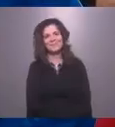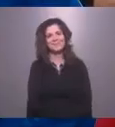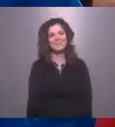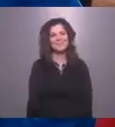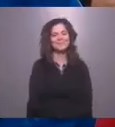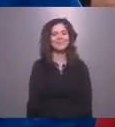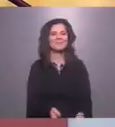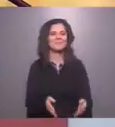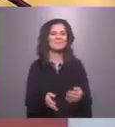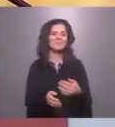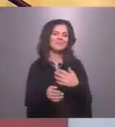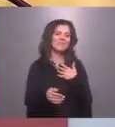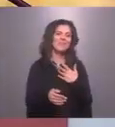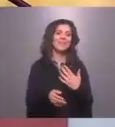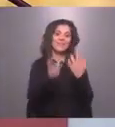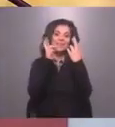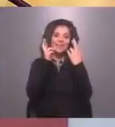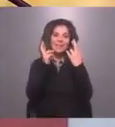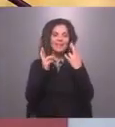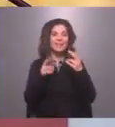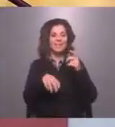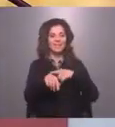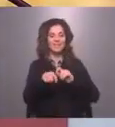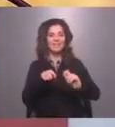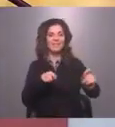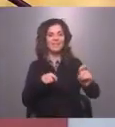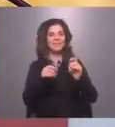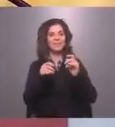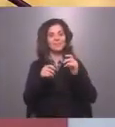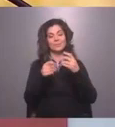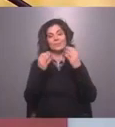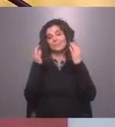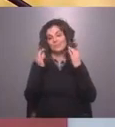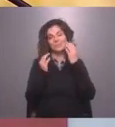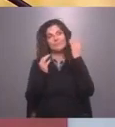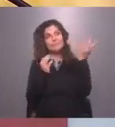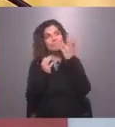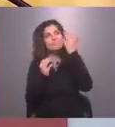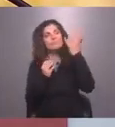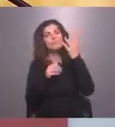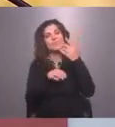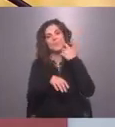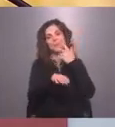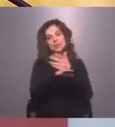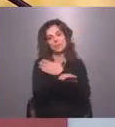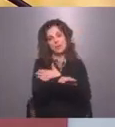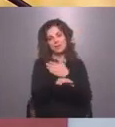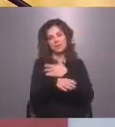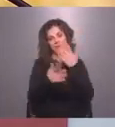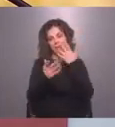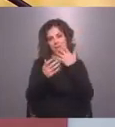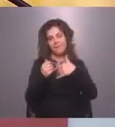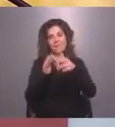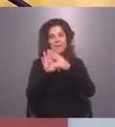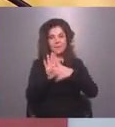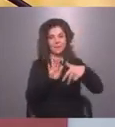Para que neste tempo santo da Quaresma os cristãos se aproximem mais